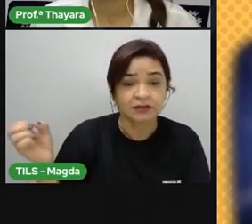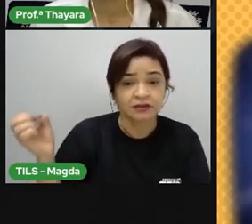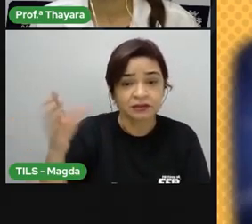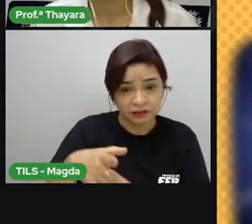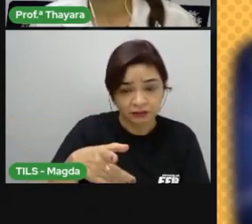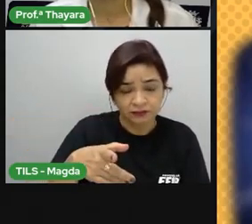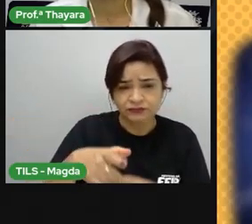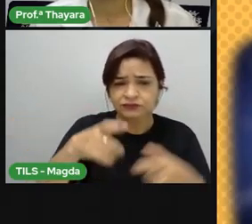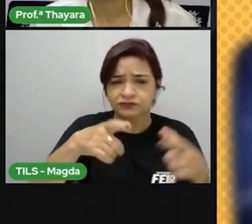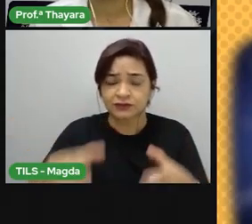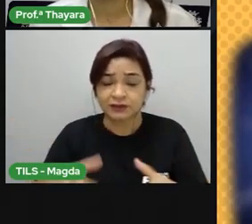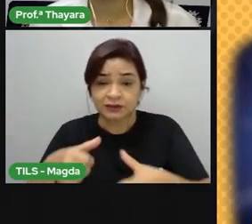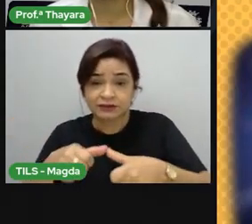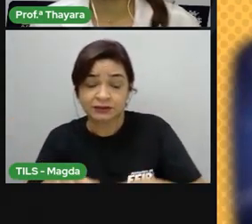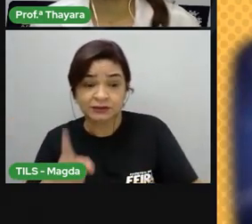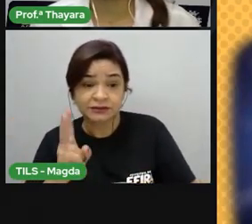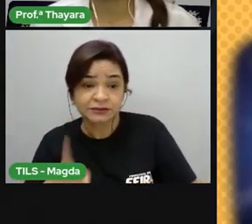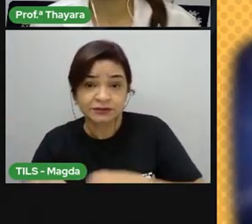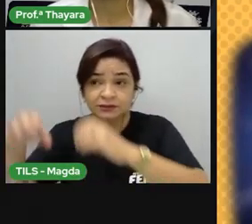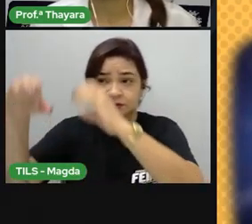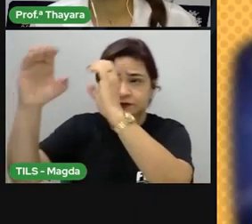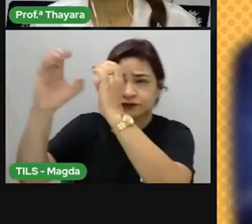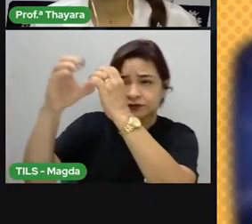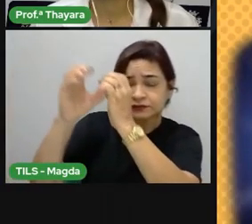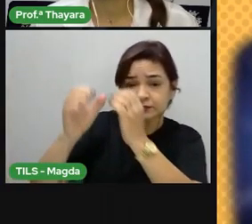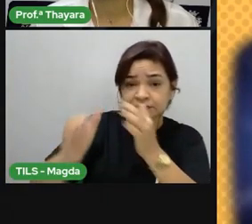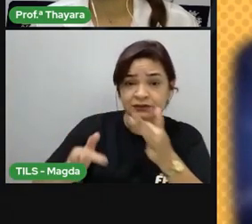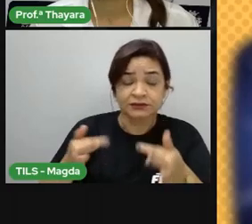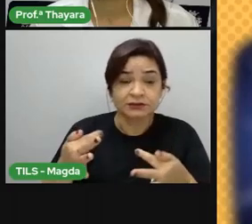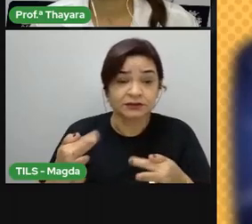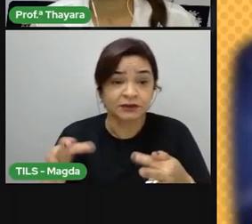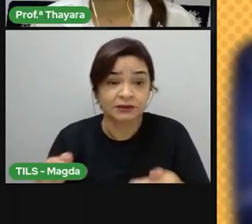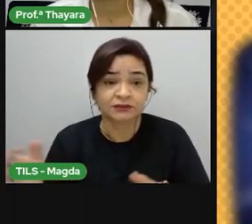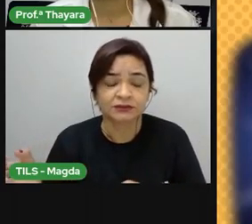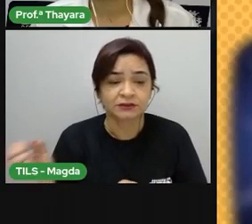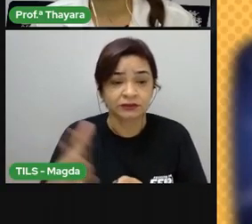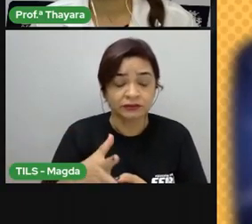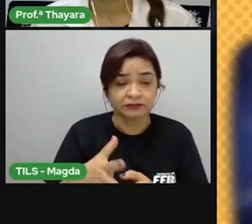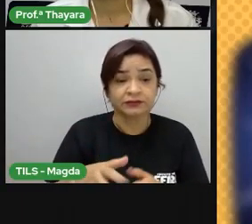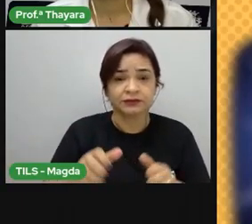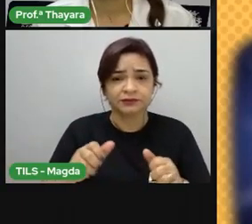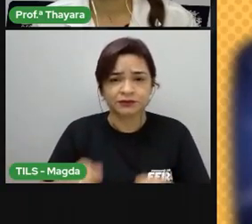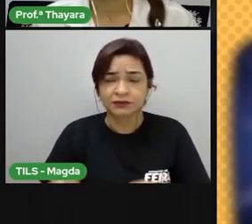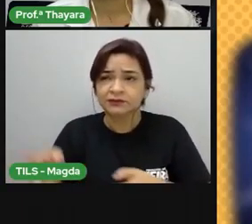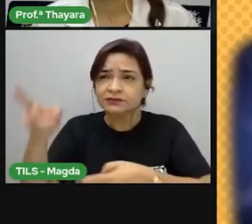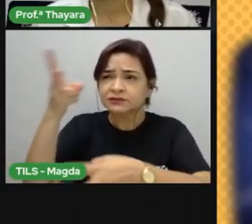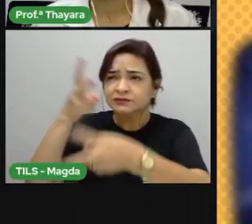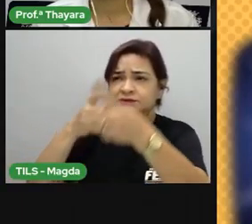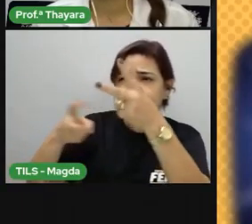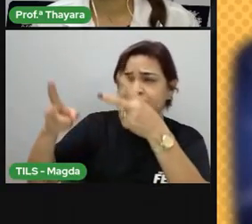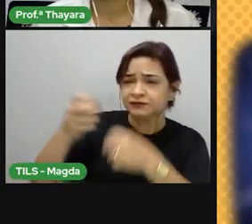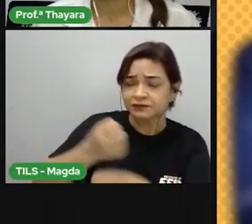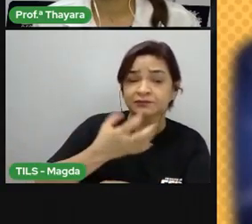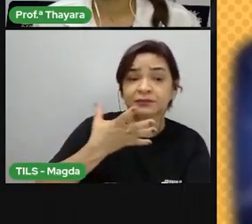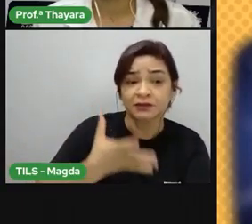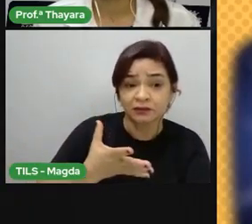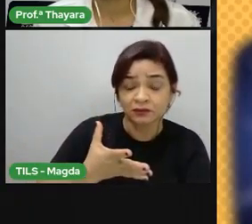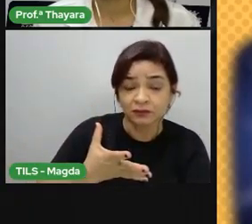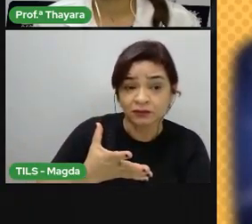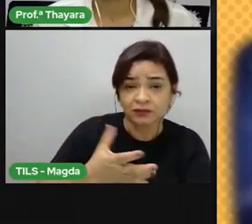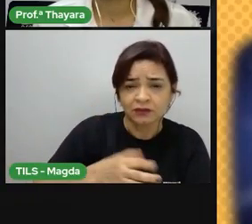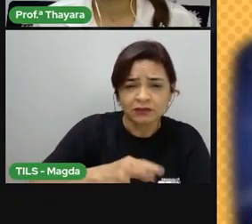observatórios procurando por asteroides e novas tecnologias que aumentam nossa capacidade para detectar objetos cada vez menores.